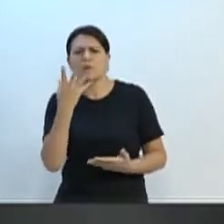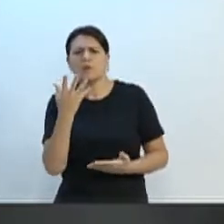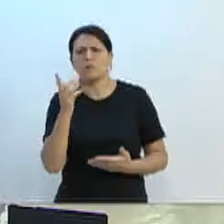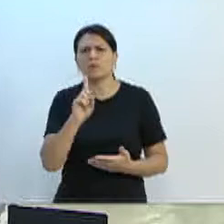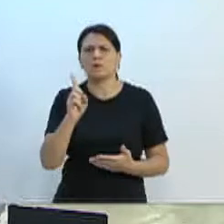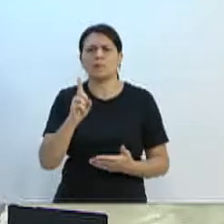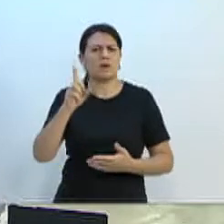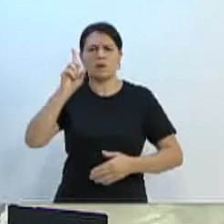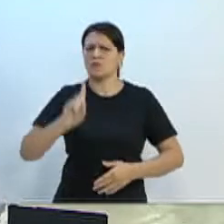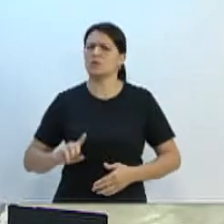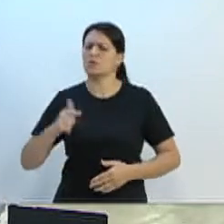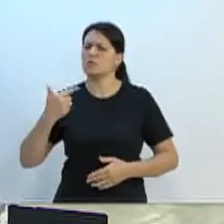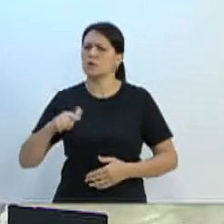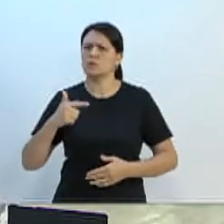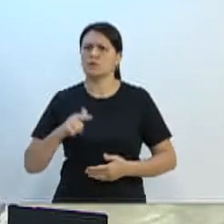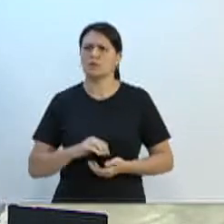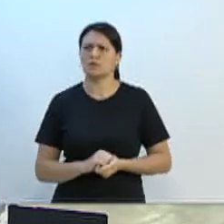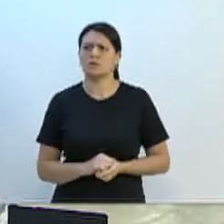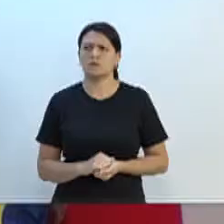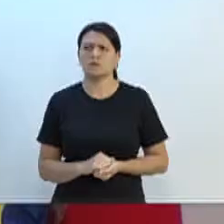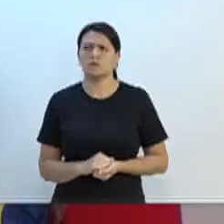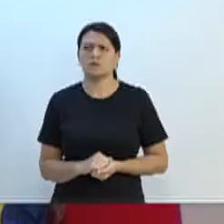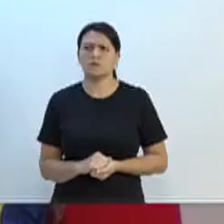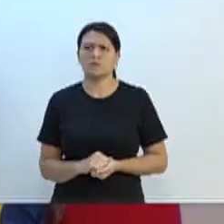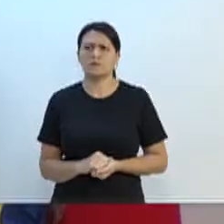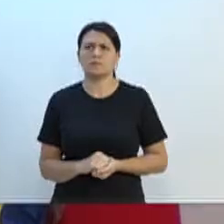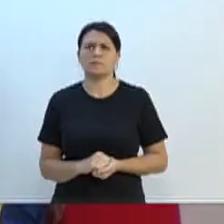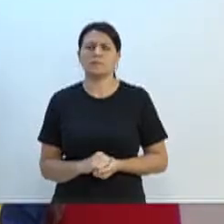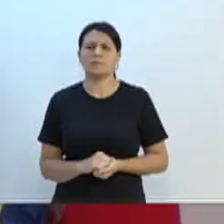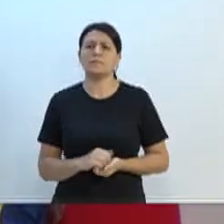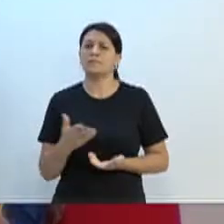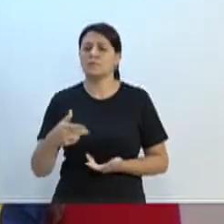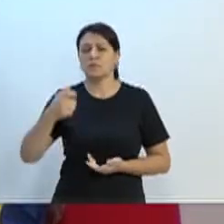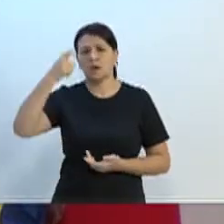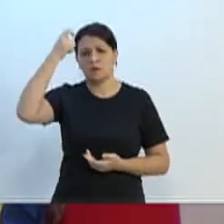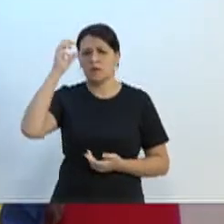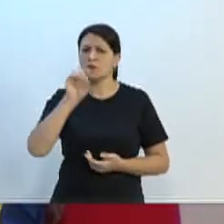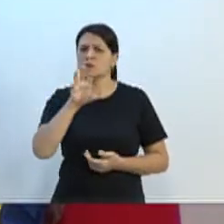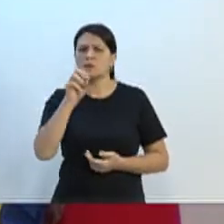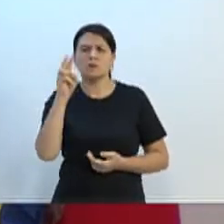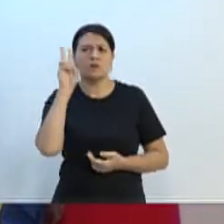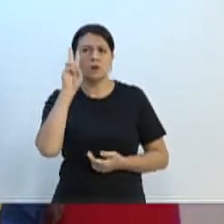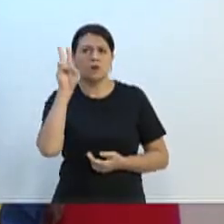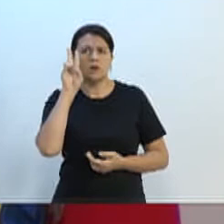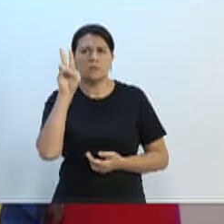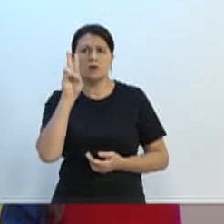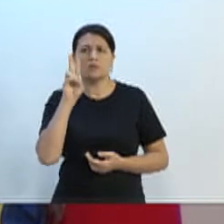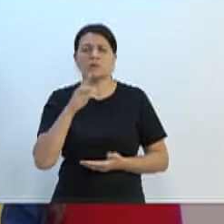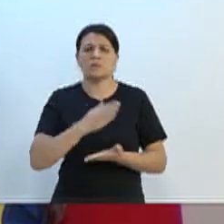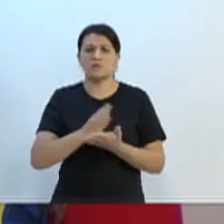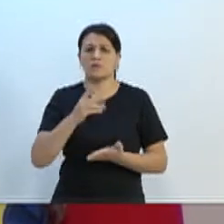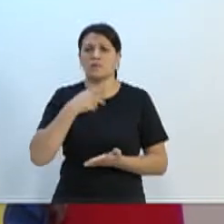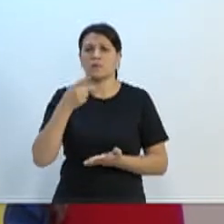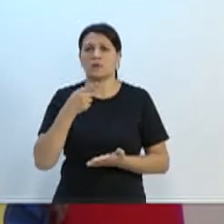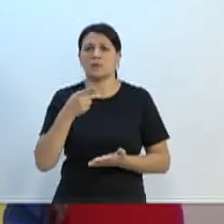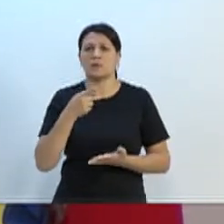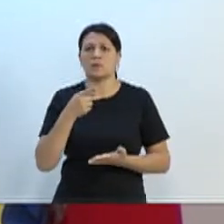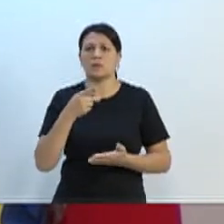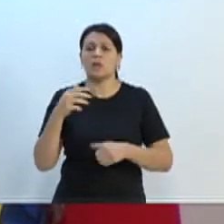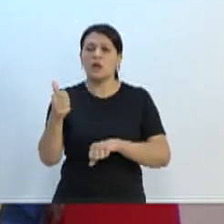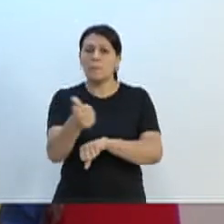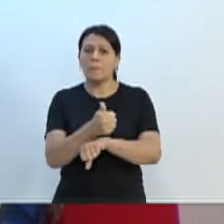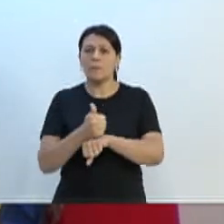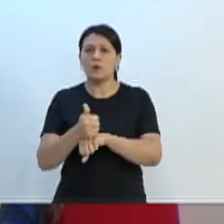isso. Vereador Adriano, eu incluo a sua fala, meu pronunciamento, e só quero relembrar, para deixar bem claro, que quando eu comecei meu discurso, eu disse